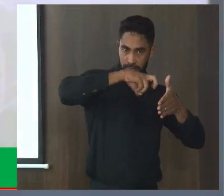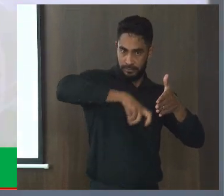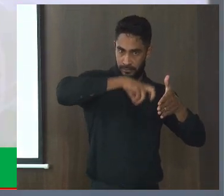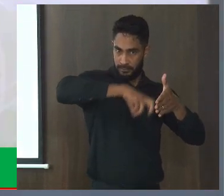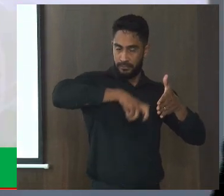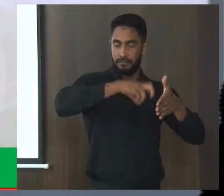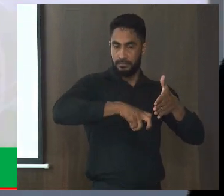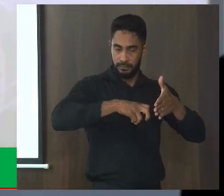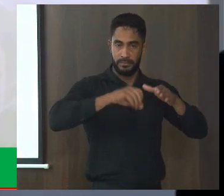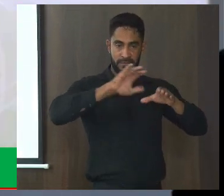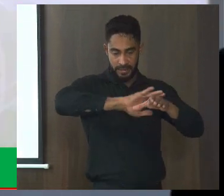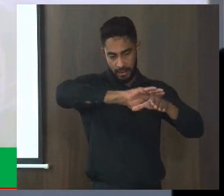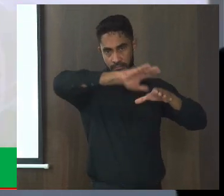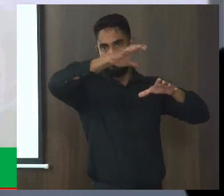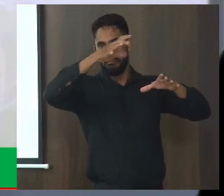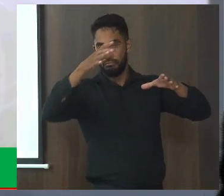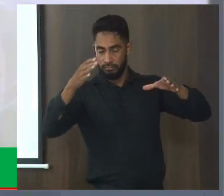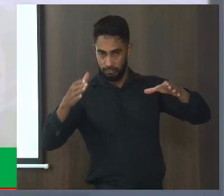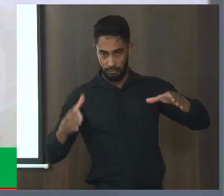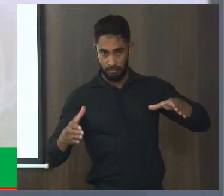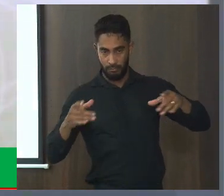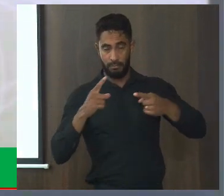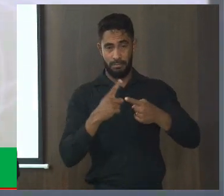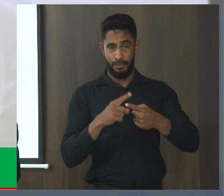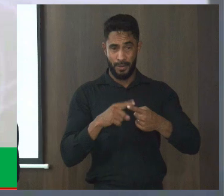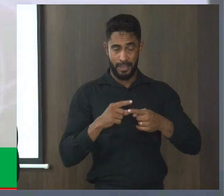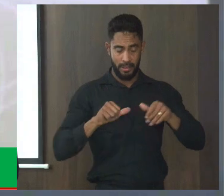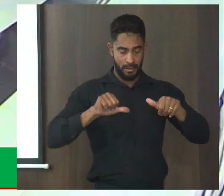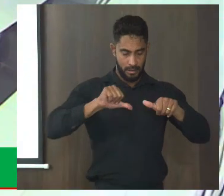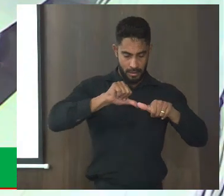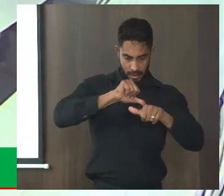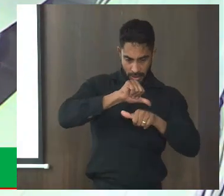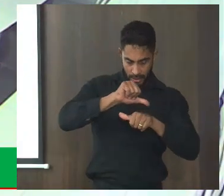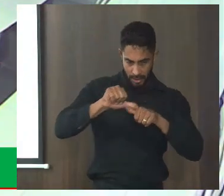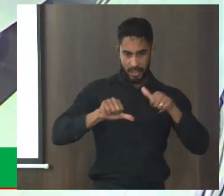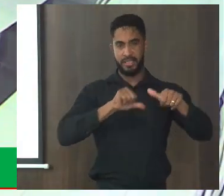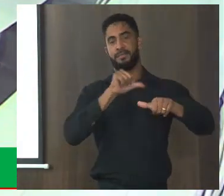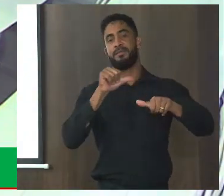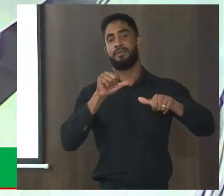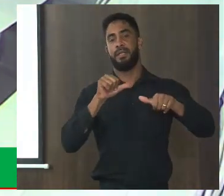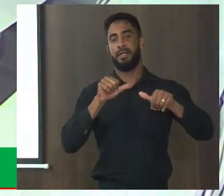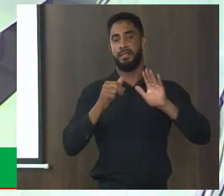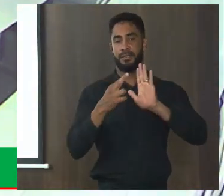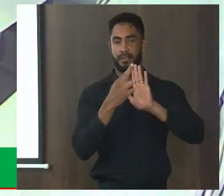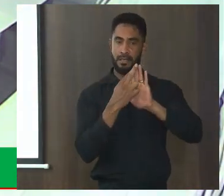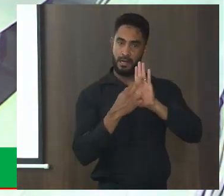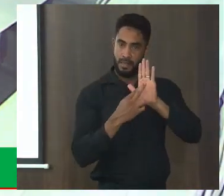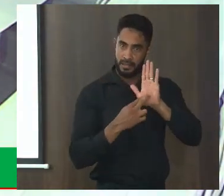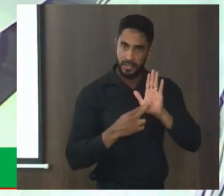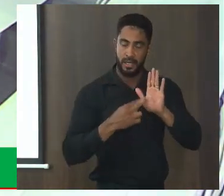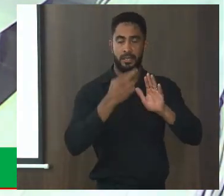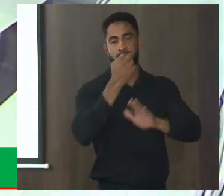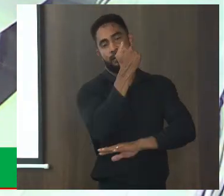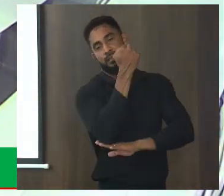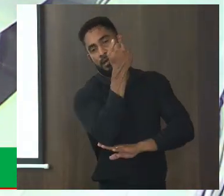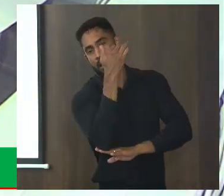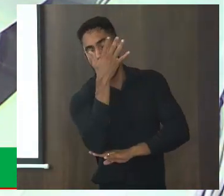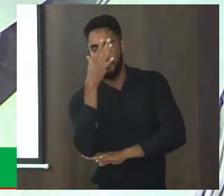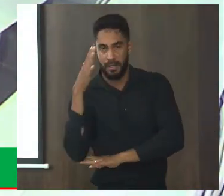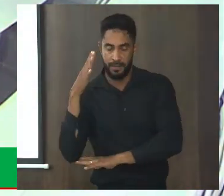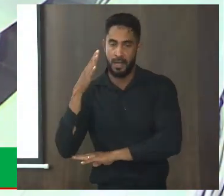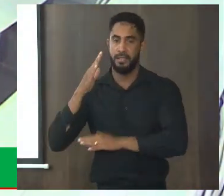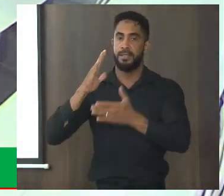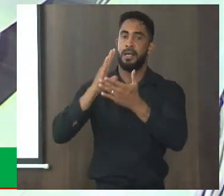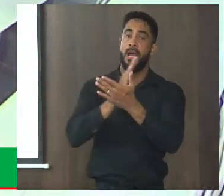vai ser coberta. Por quê? Hoje, com essas mudanças das regras ambientais, a maioria